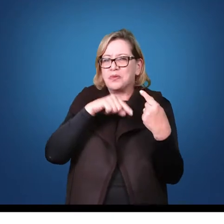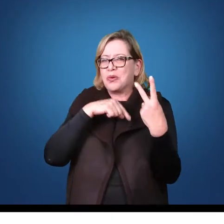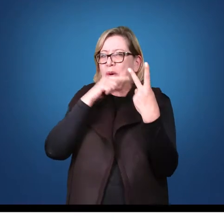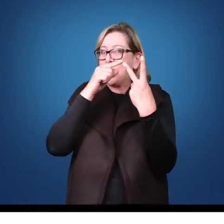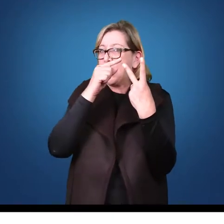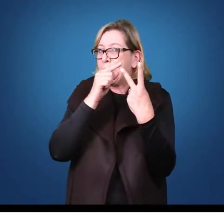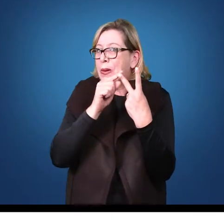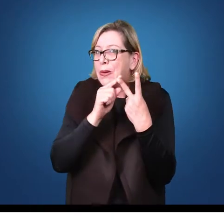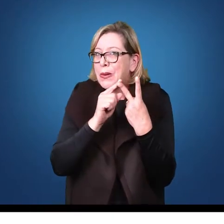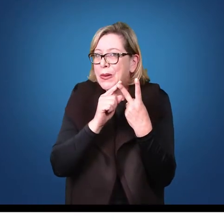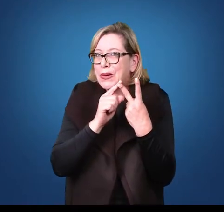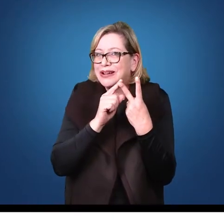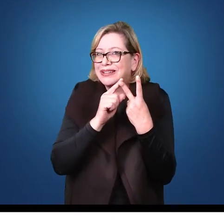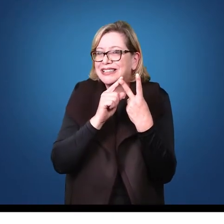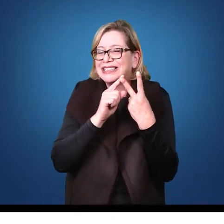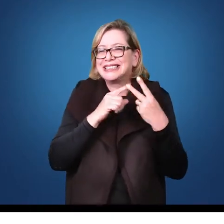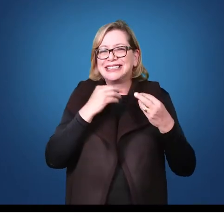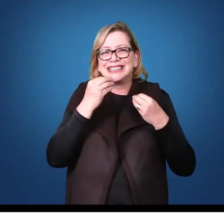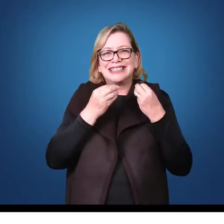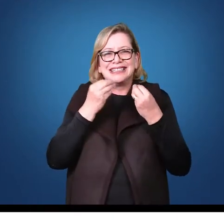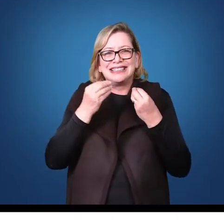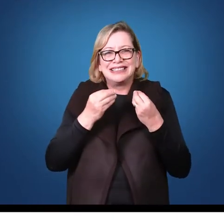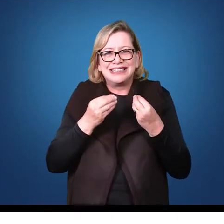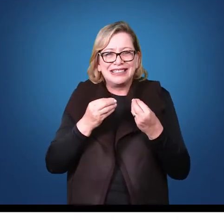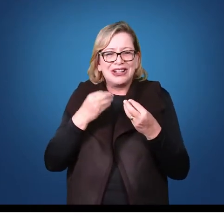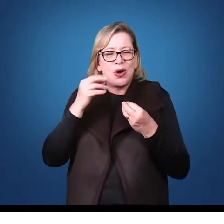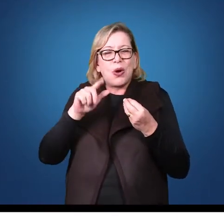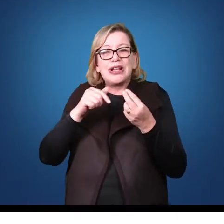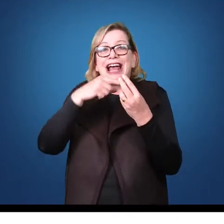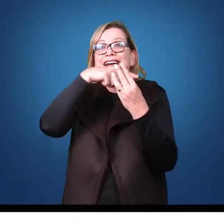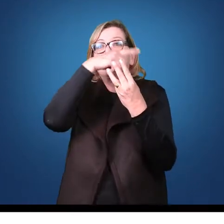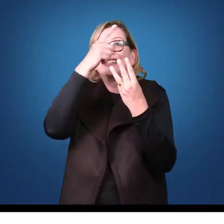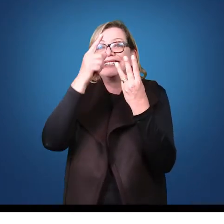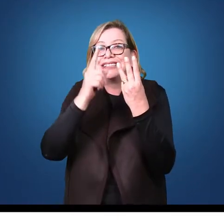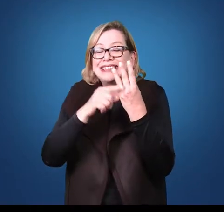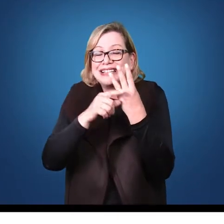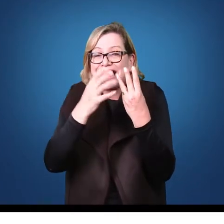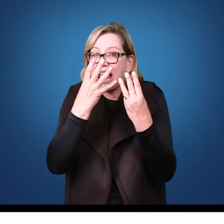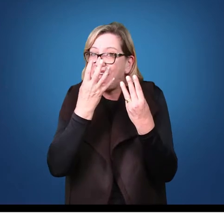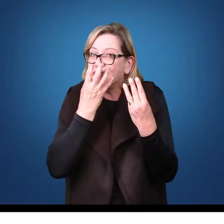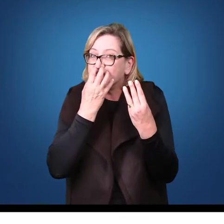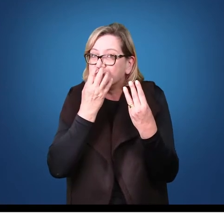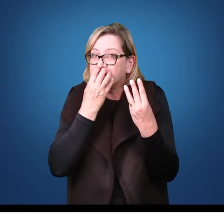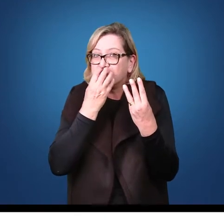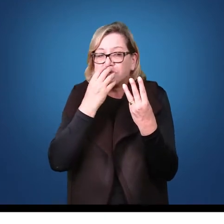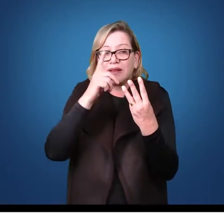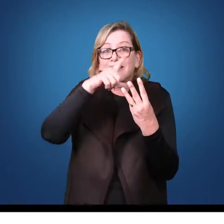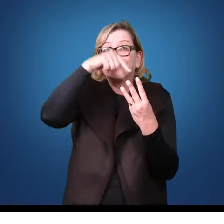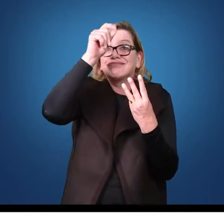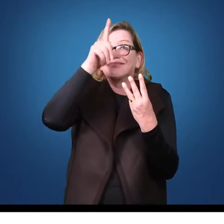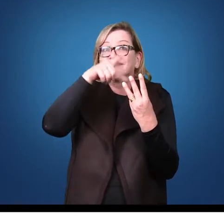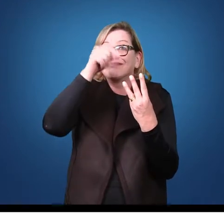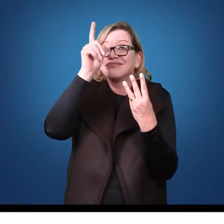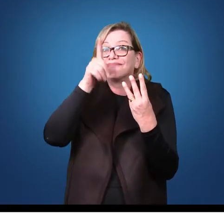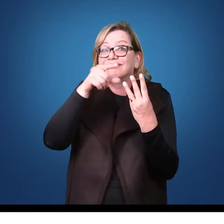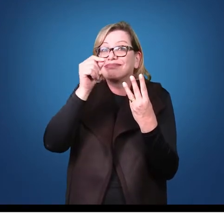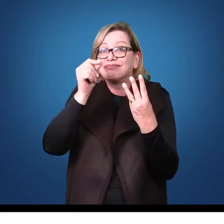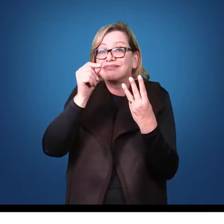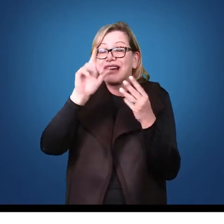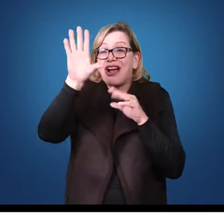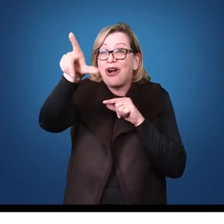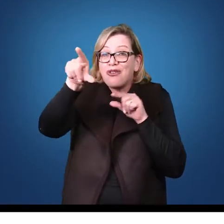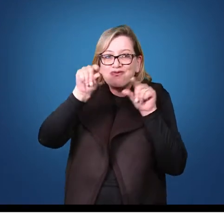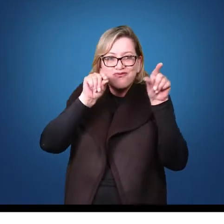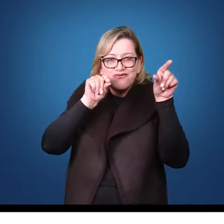cachorrinho. E olha só, outro cachorrinho. Escolham, cada um, vão lá buscar